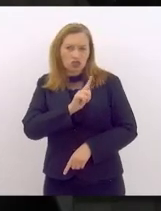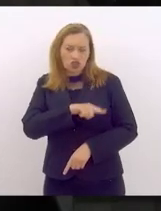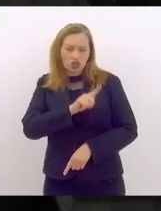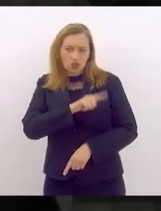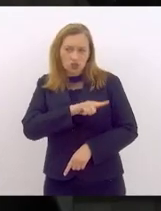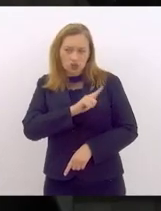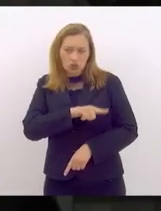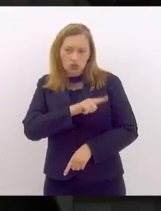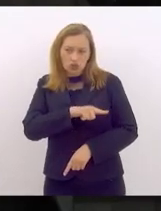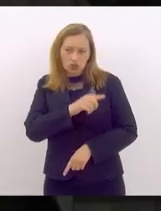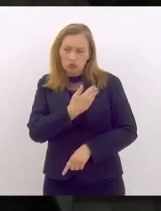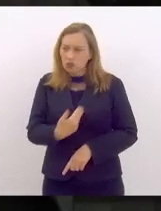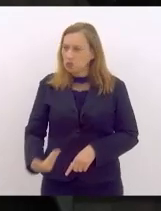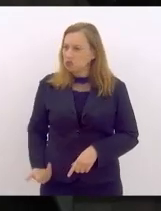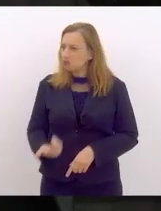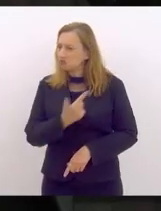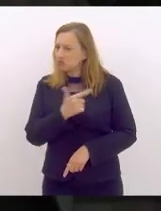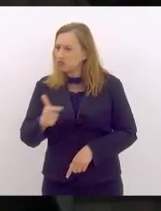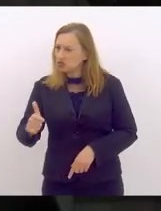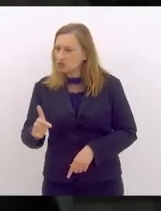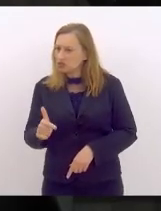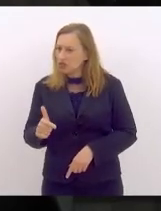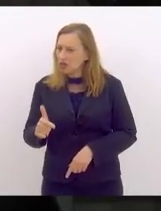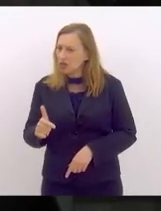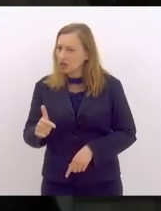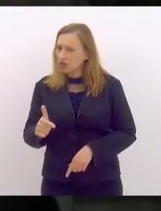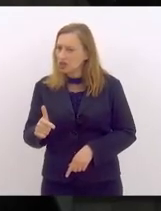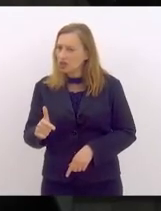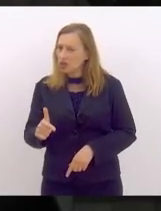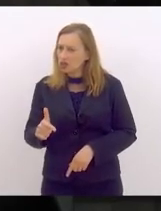públicos os eleitos